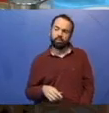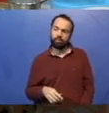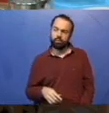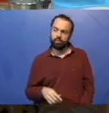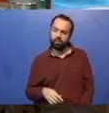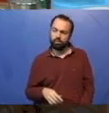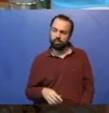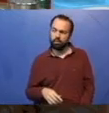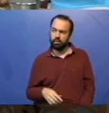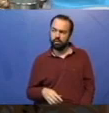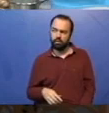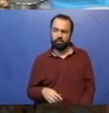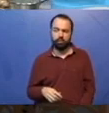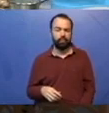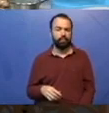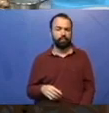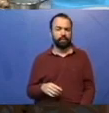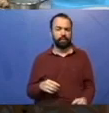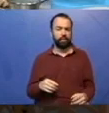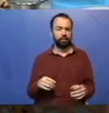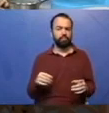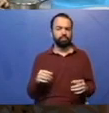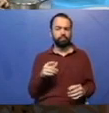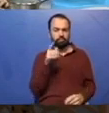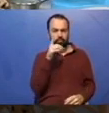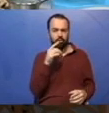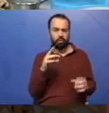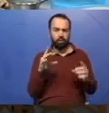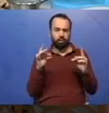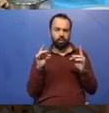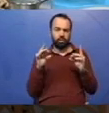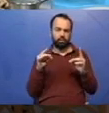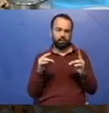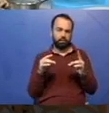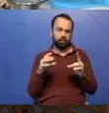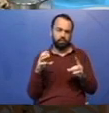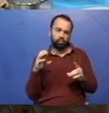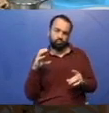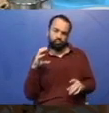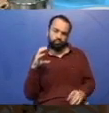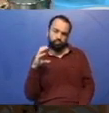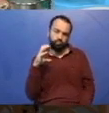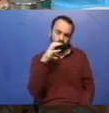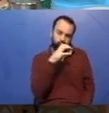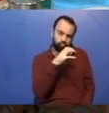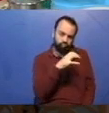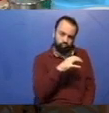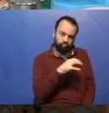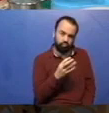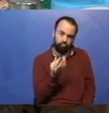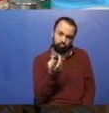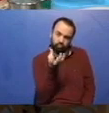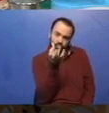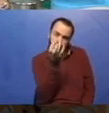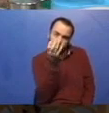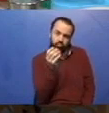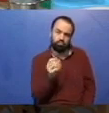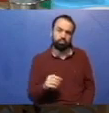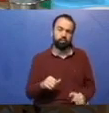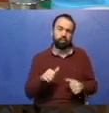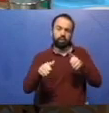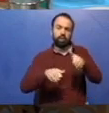exemplos. Quando a água no estado líquido, ela ganha calor, ela passa para o